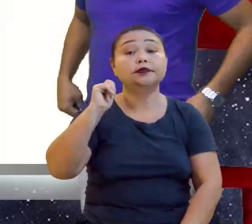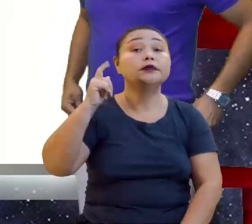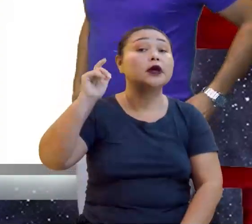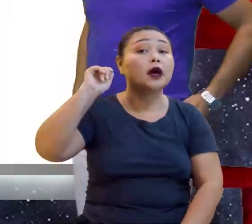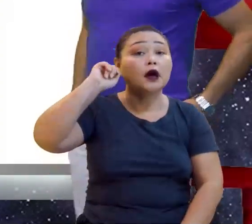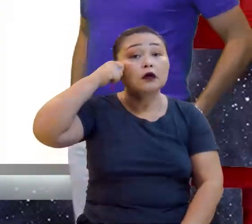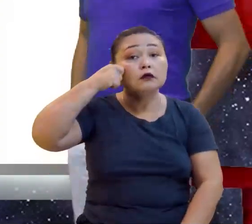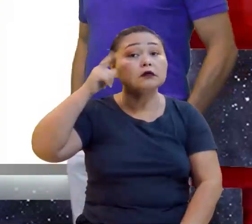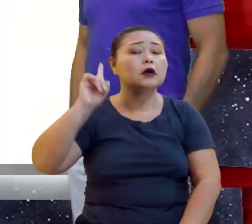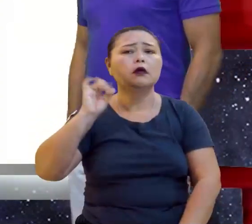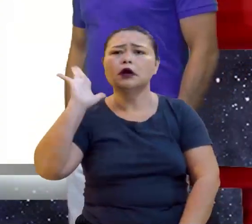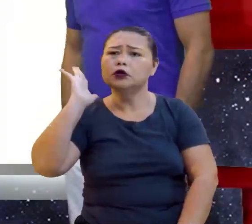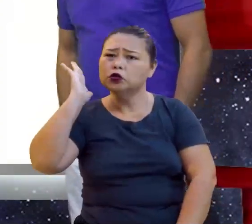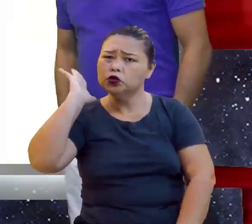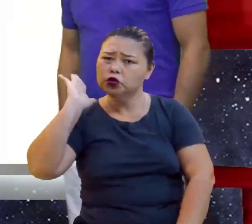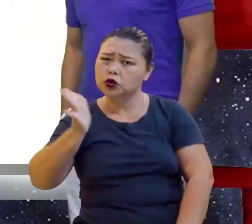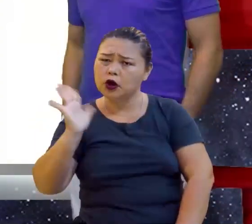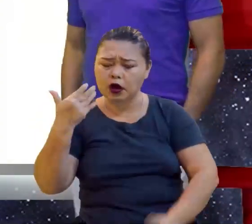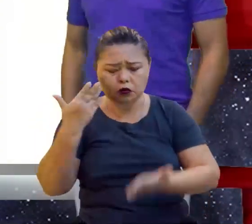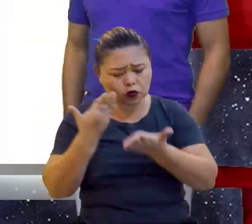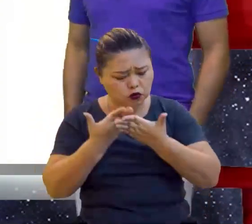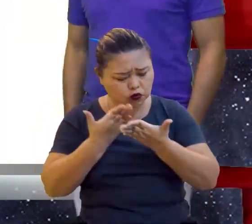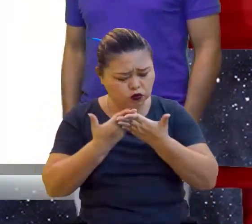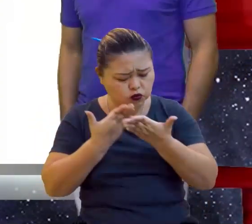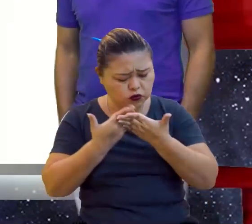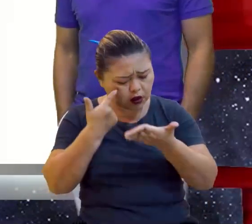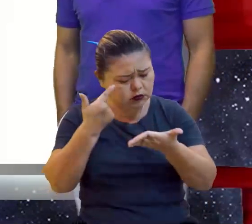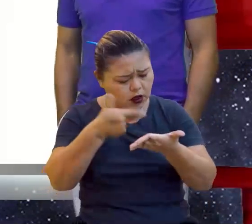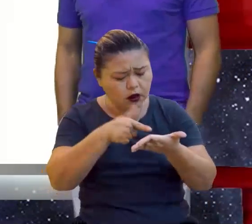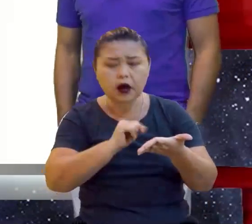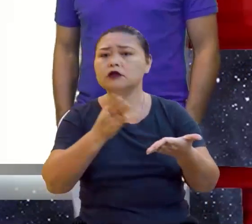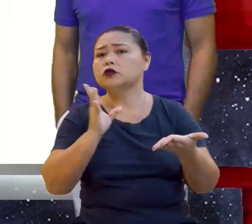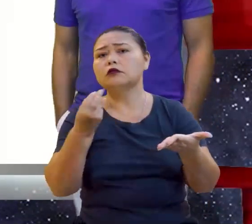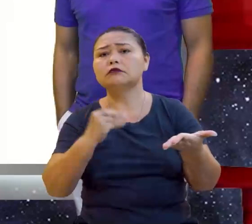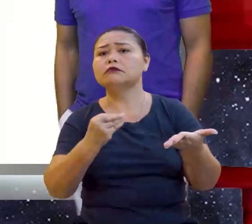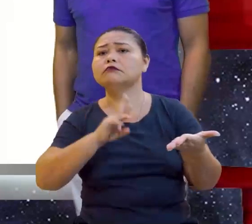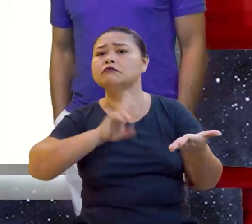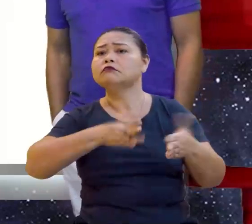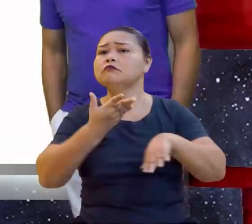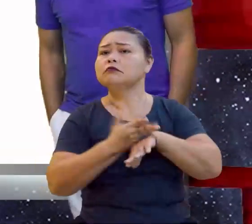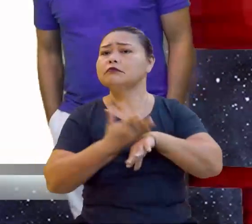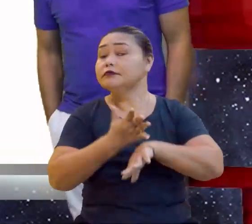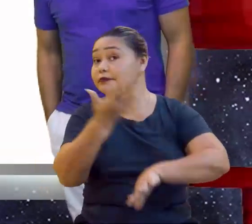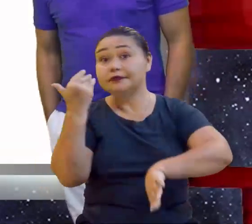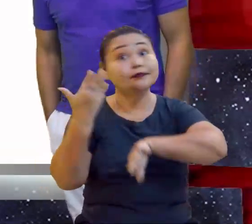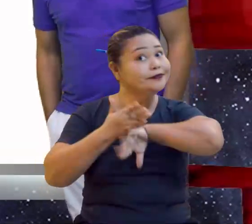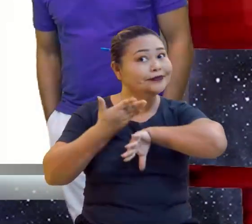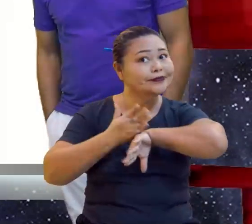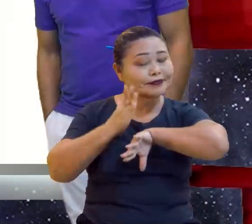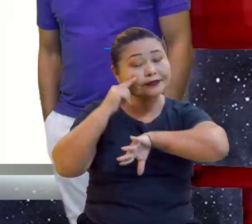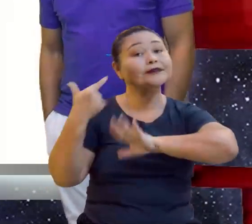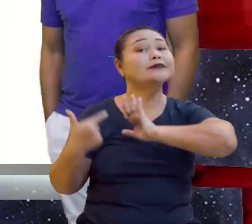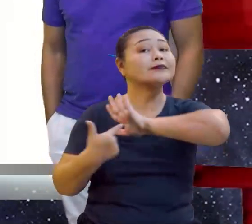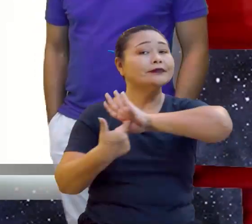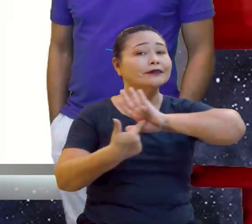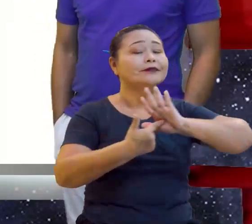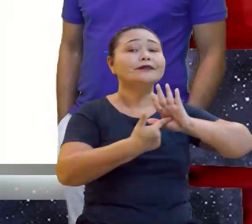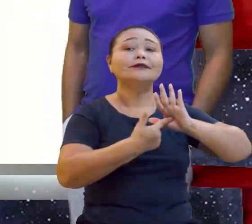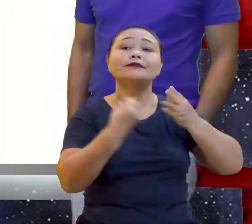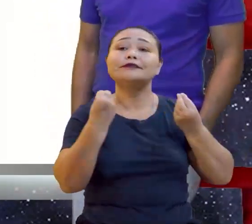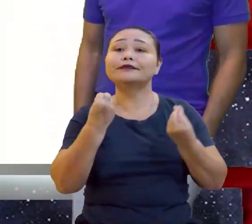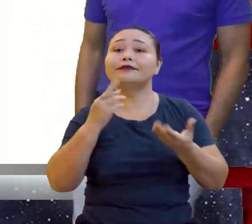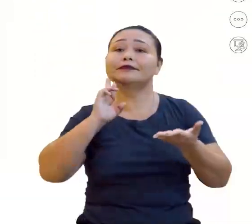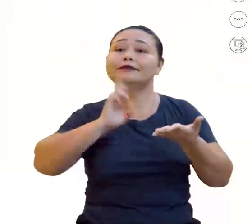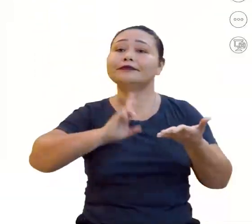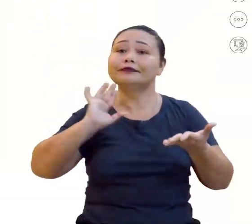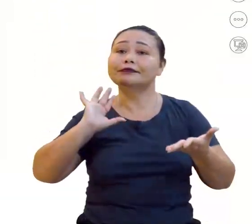já trabalhou tudo isso em estudo, ali é só colocar em prática tranquilo mesmo, né? Então vamos praticar, vamos mostrar para vocês como resolver as questões do